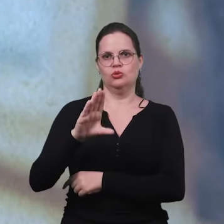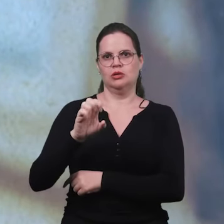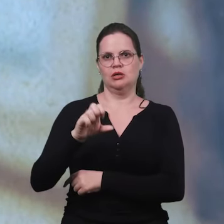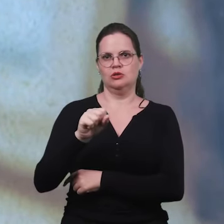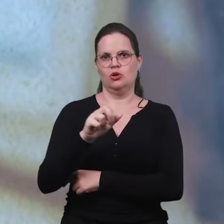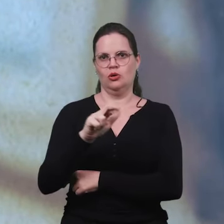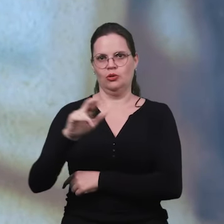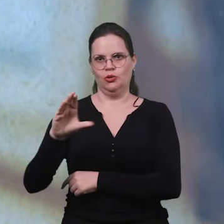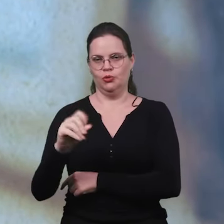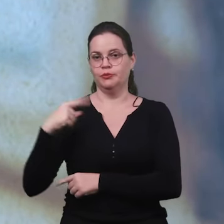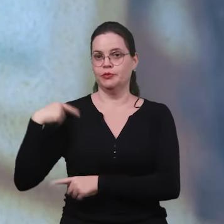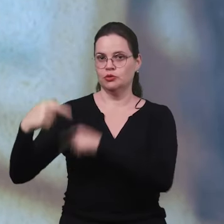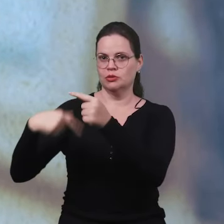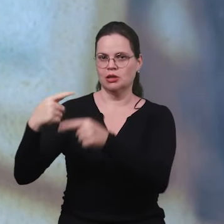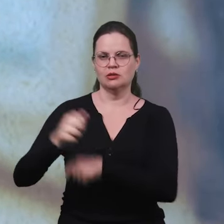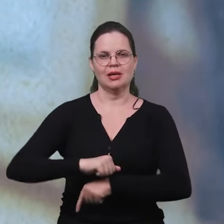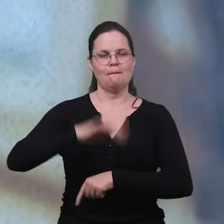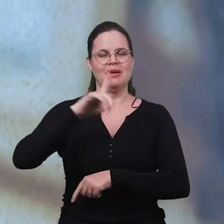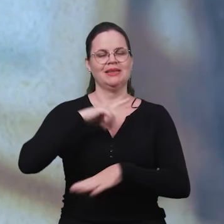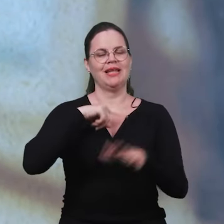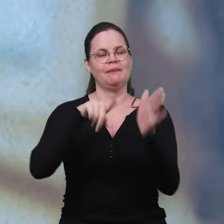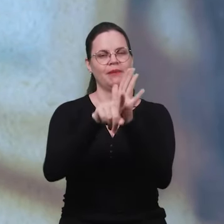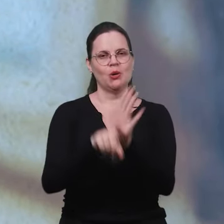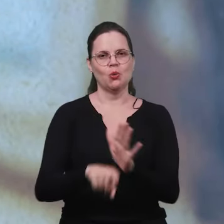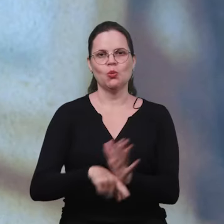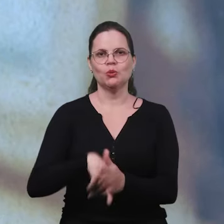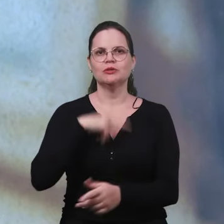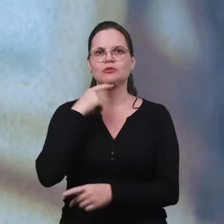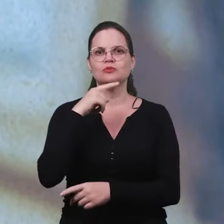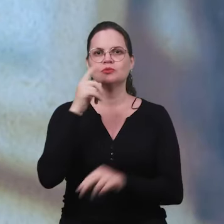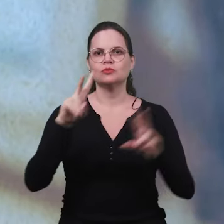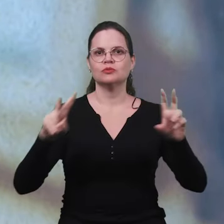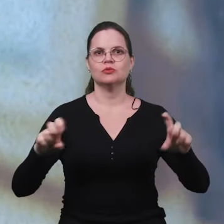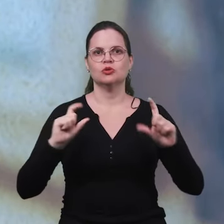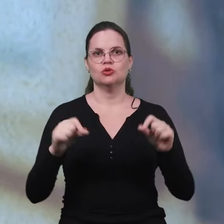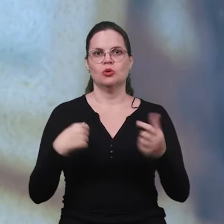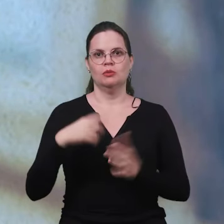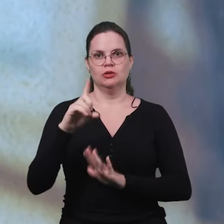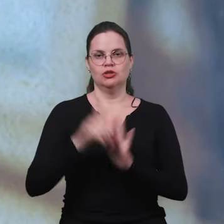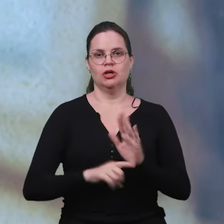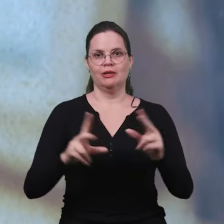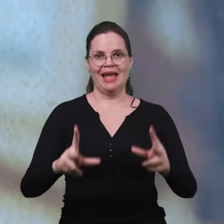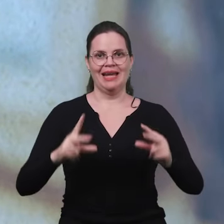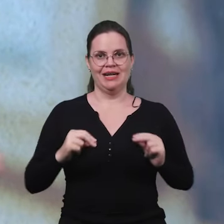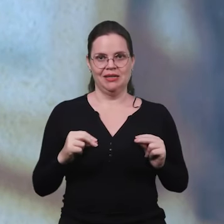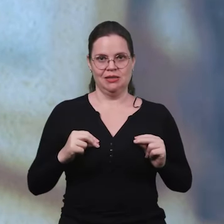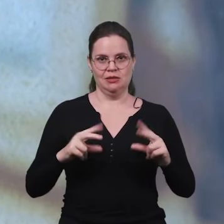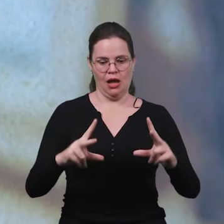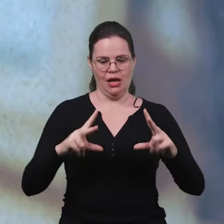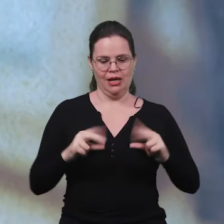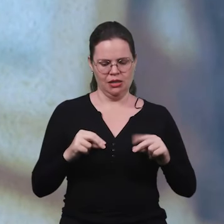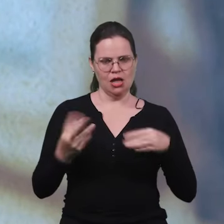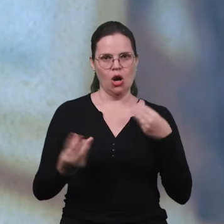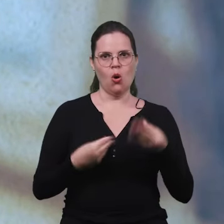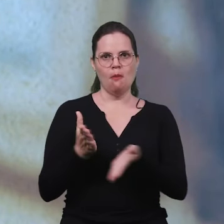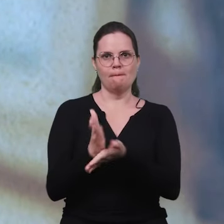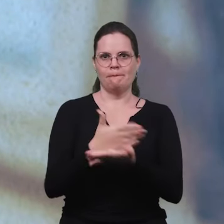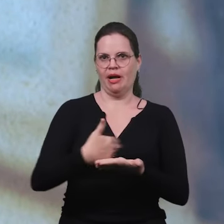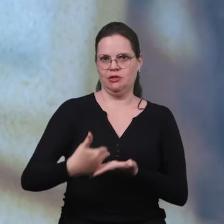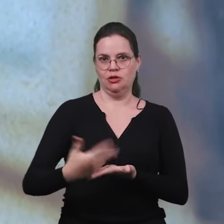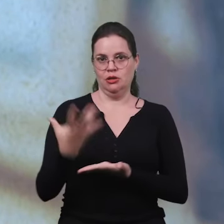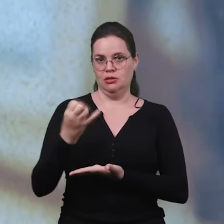pessoas perguntam, né? Que causou mais polêmica, a questão das mudanças no direito à herança, na partilha da herança. Quem